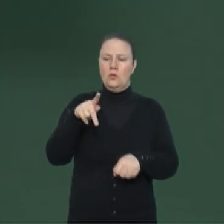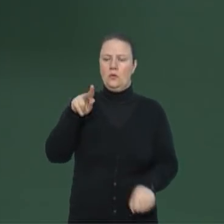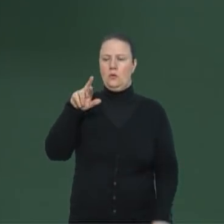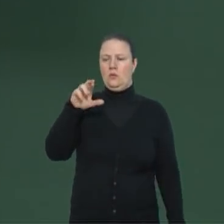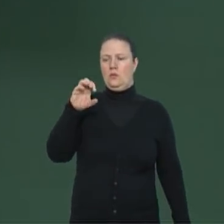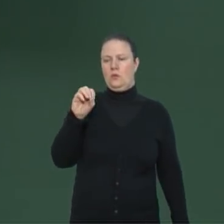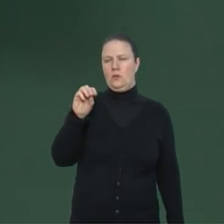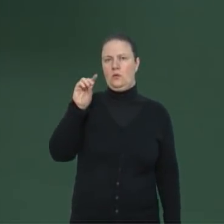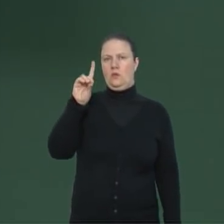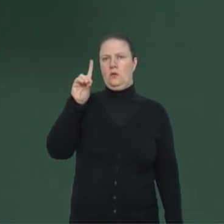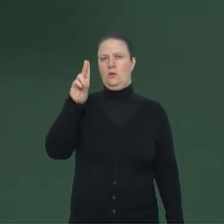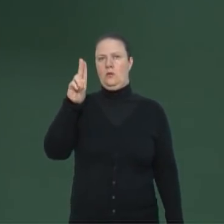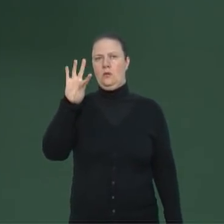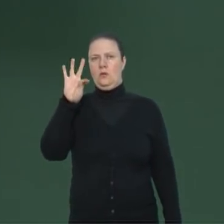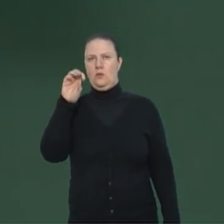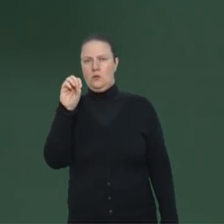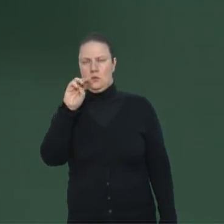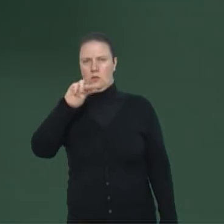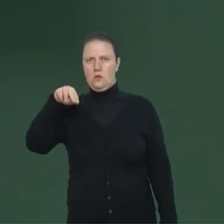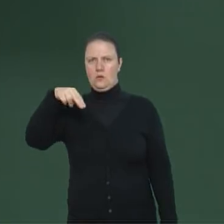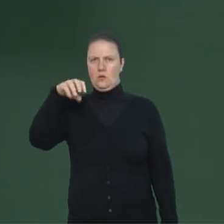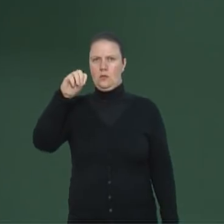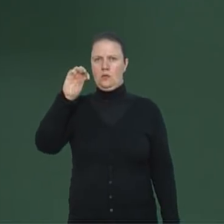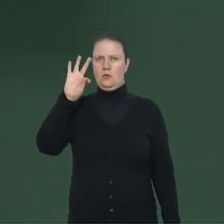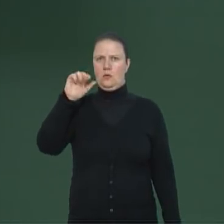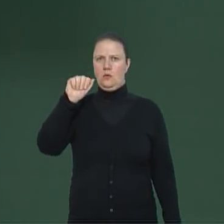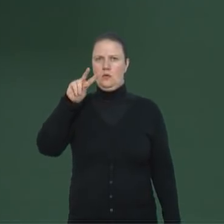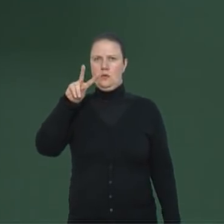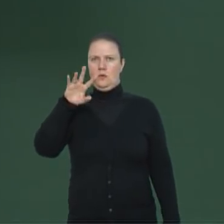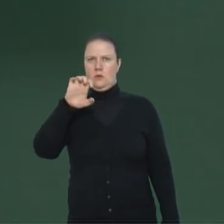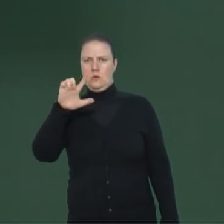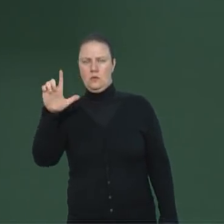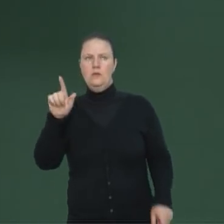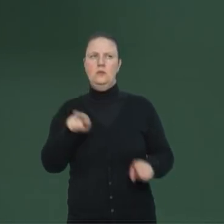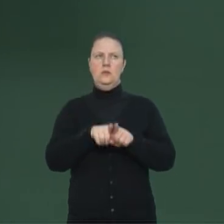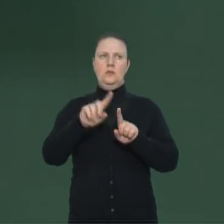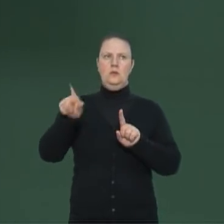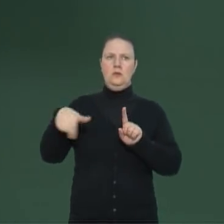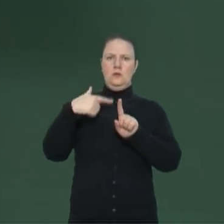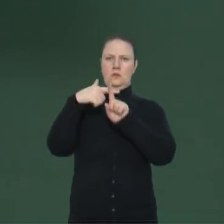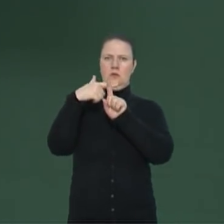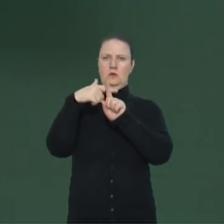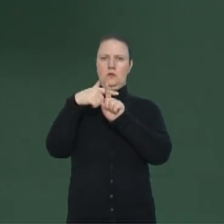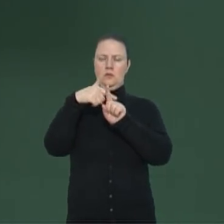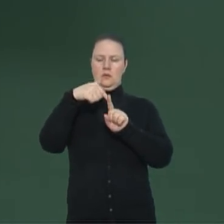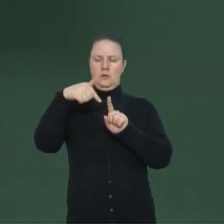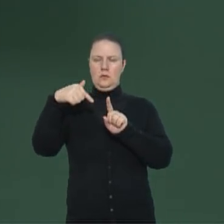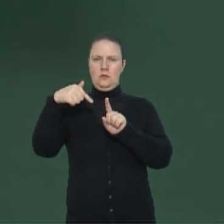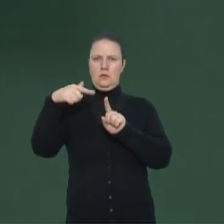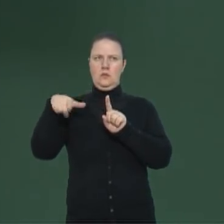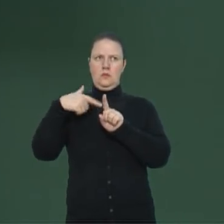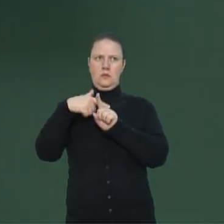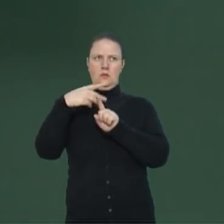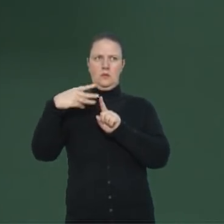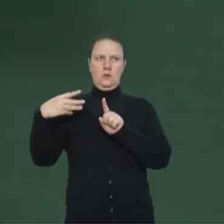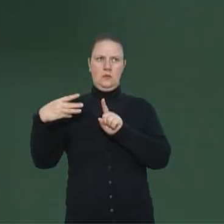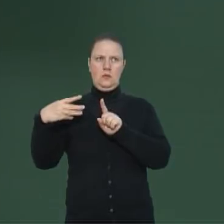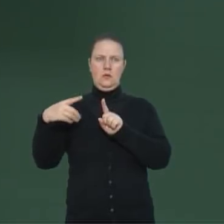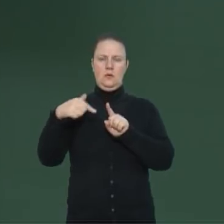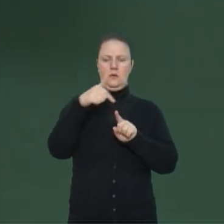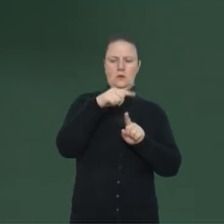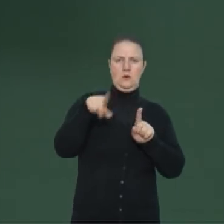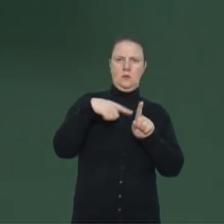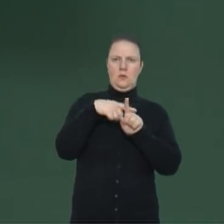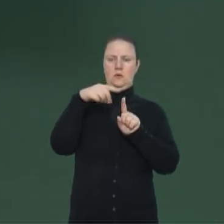que volta, né, para a linha de cima. Tá? E do outro lado ficou 7 mais, né, 3 ao quadrado é 9. E aí, 7 mais 9,